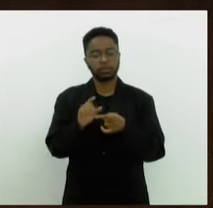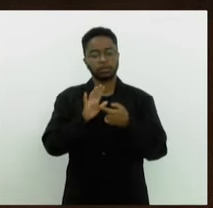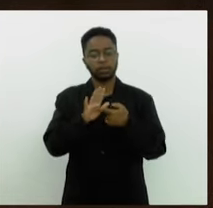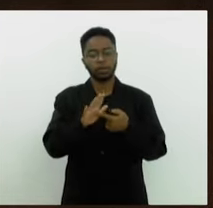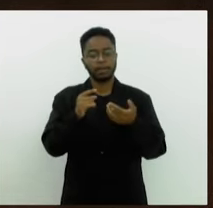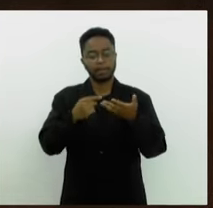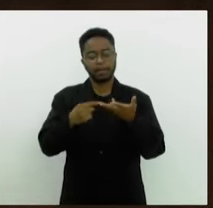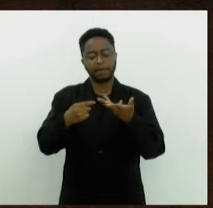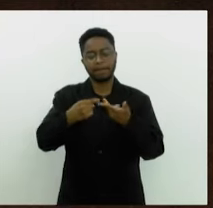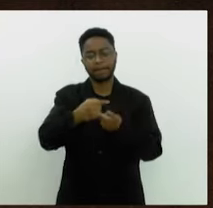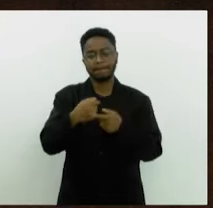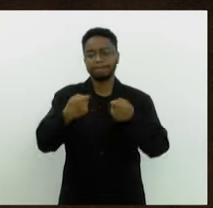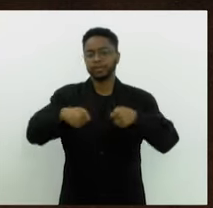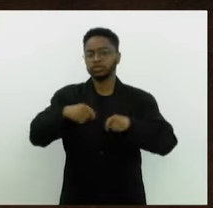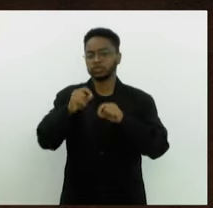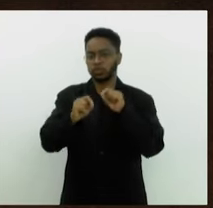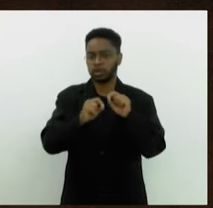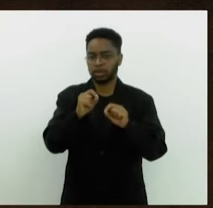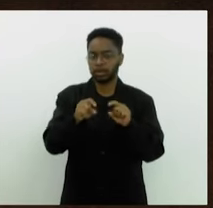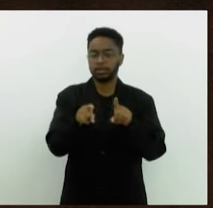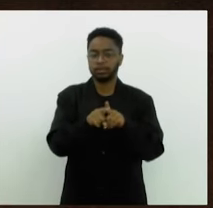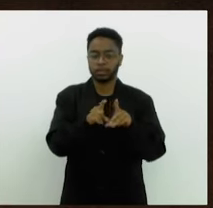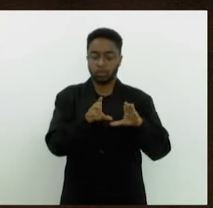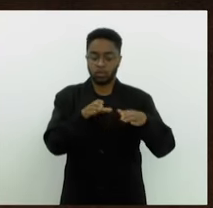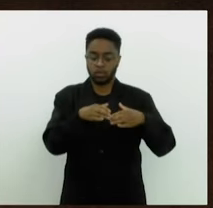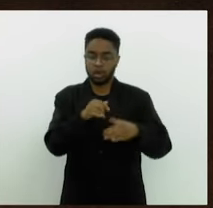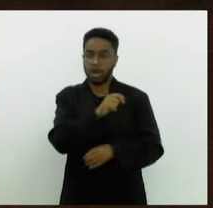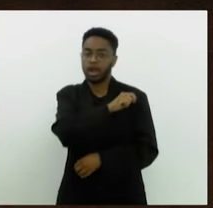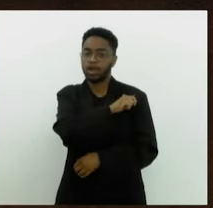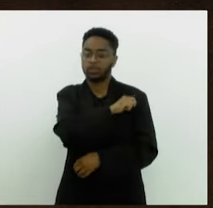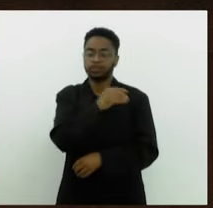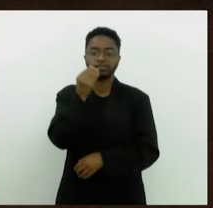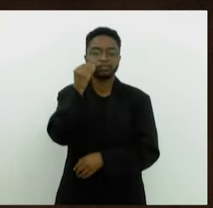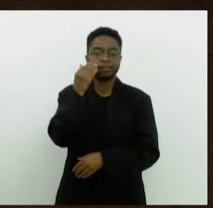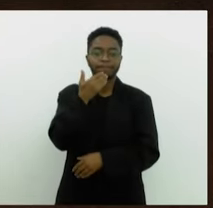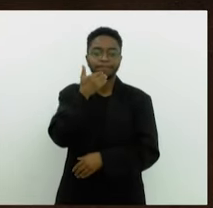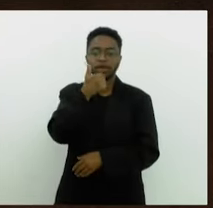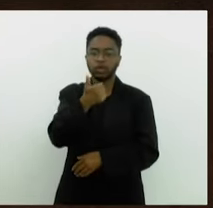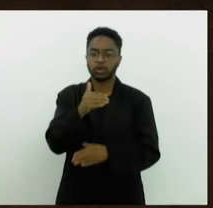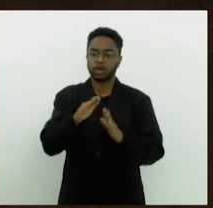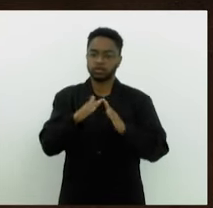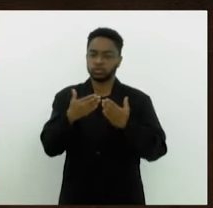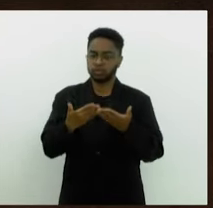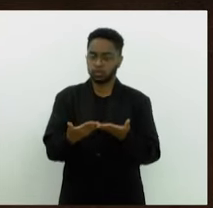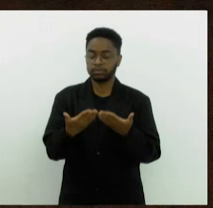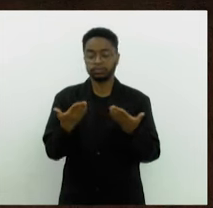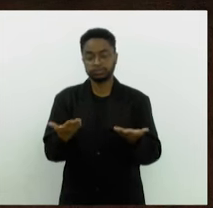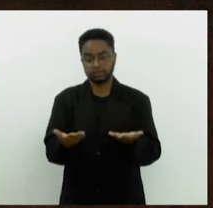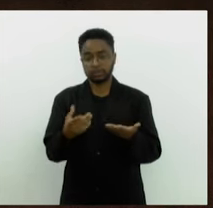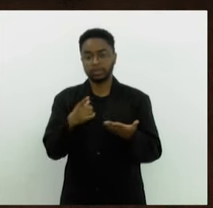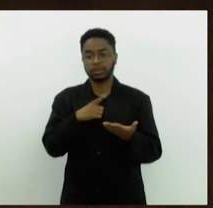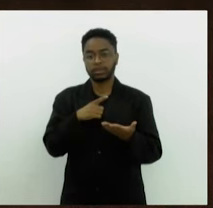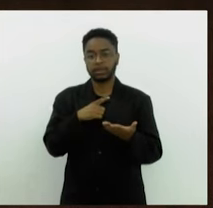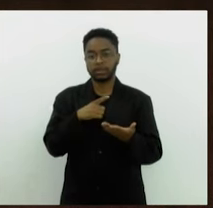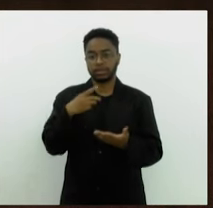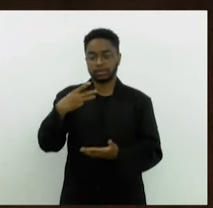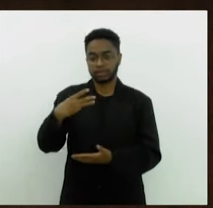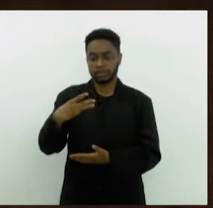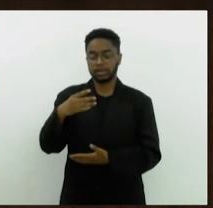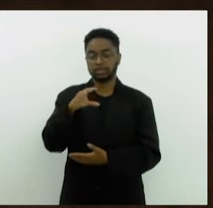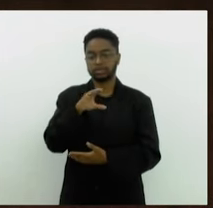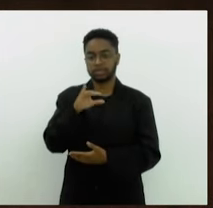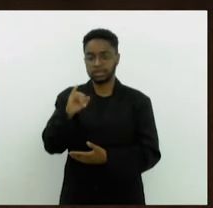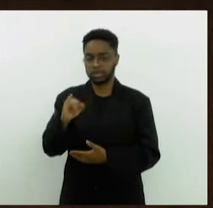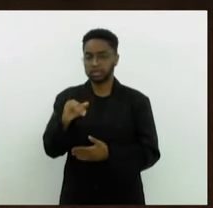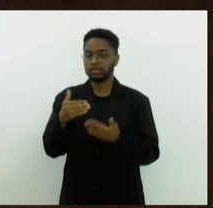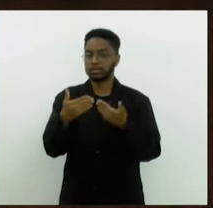necessidades, o que esse conjunto de alunos quer de melhorias nessa unidade. Então, existe 3 CIs já abertas